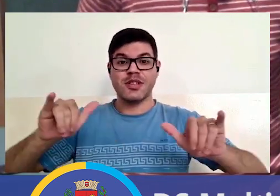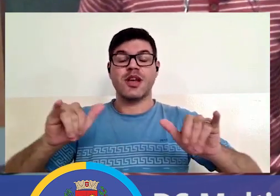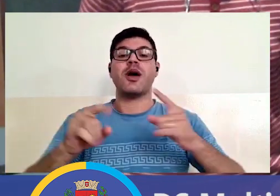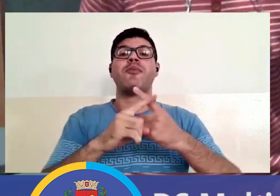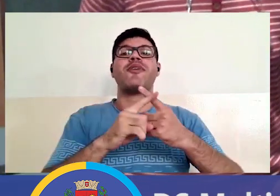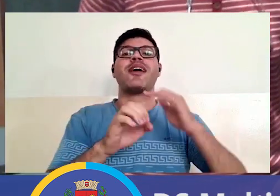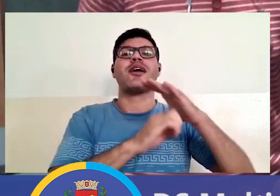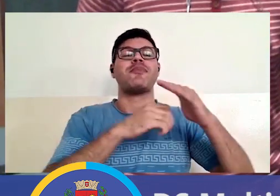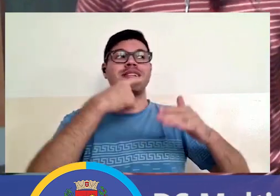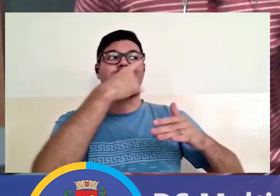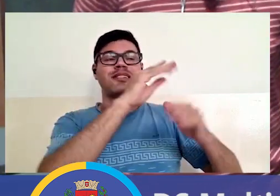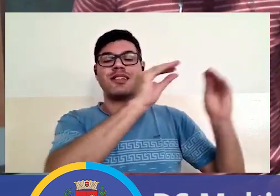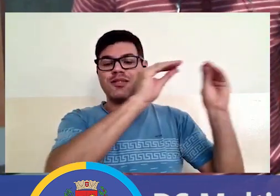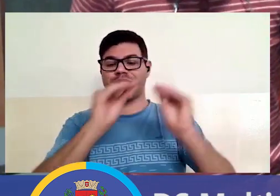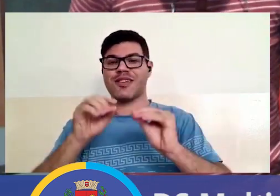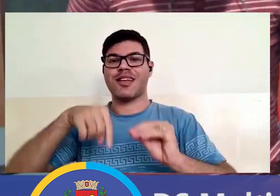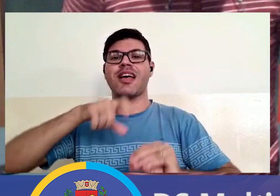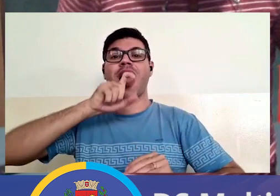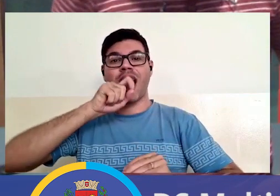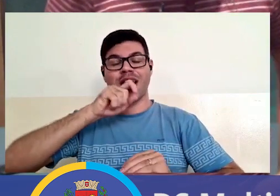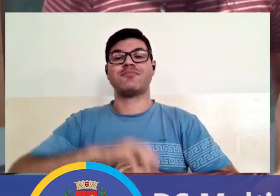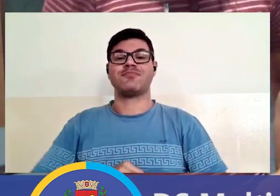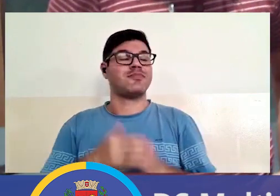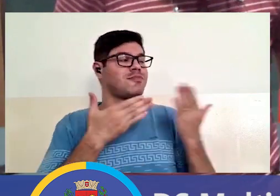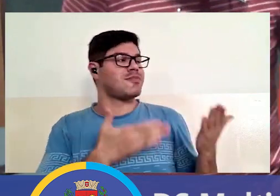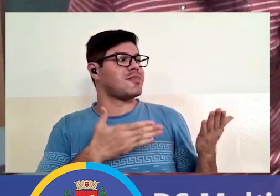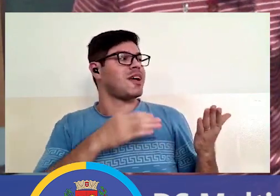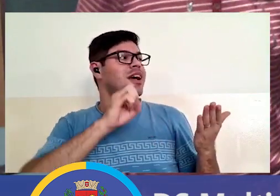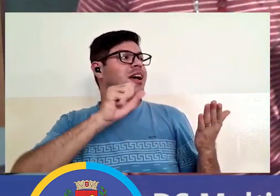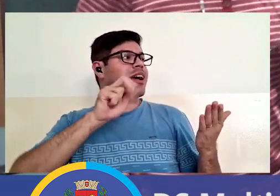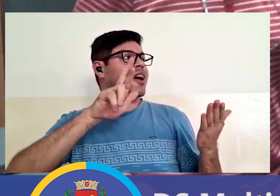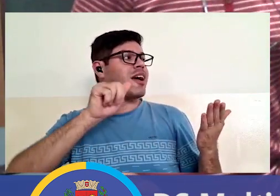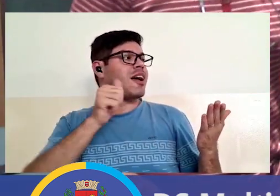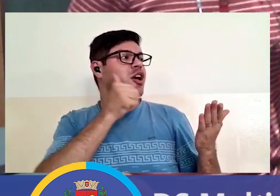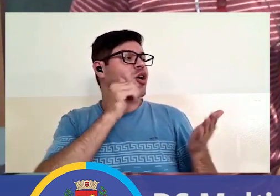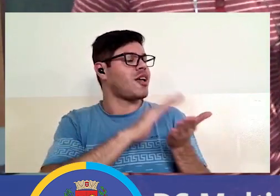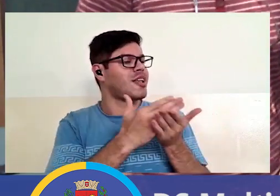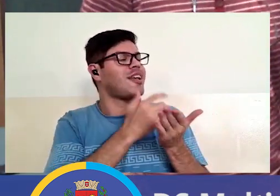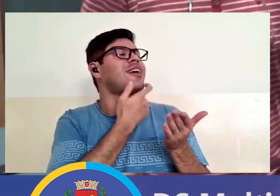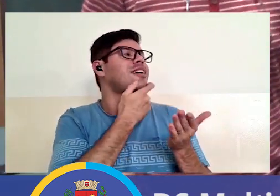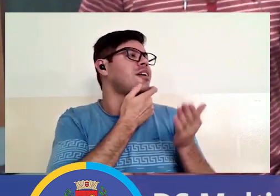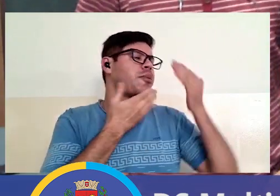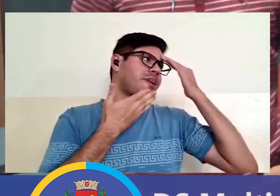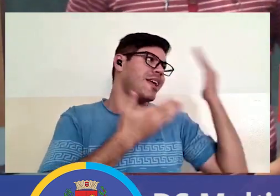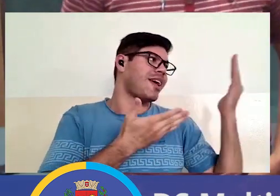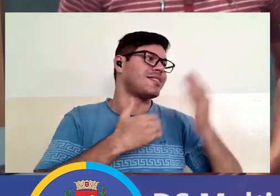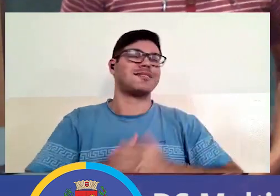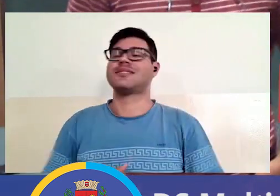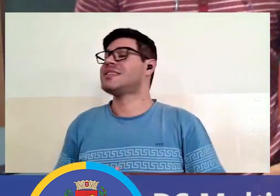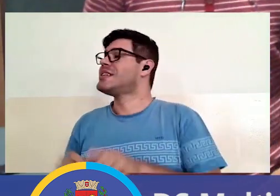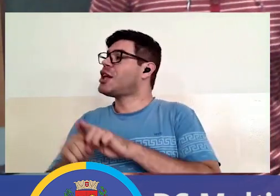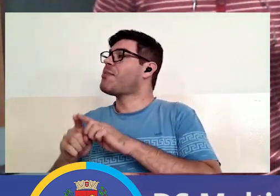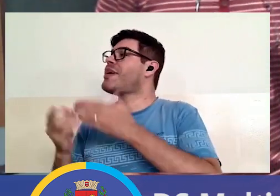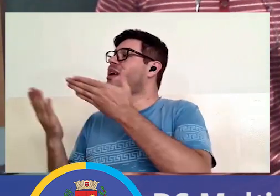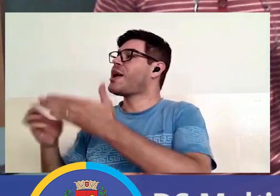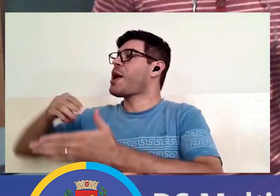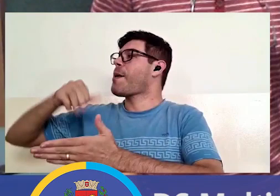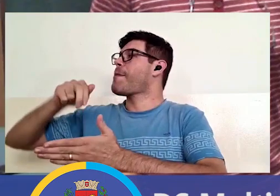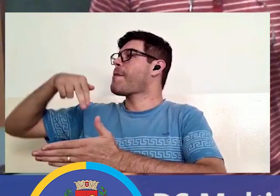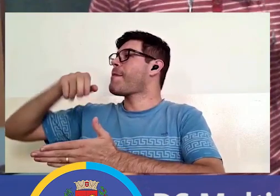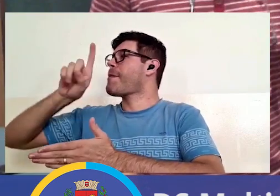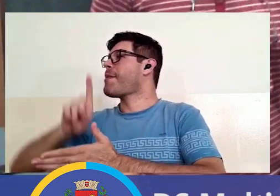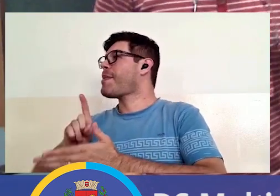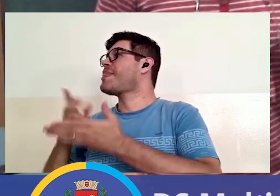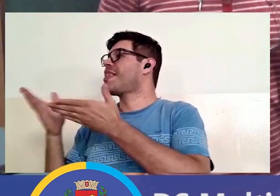a respeito da instalação da empresa aqui no nosso município. A Sara, da New Way Idiomas, traduziu para nós. Obrigado, Sara.